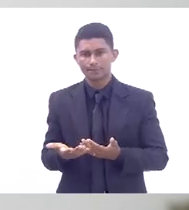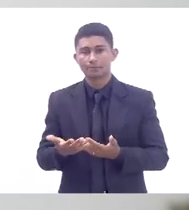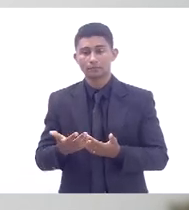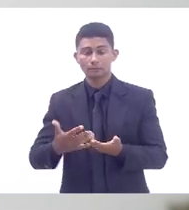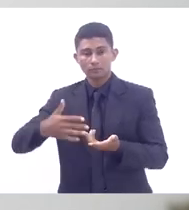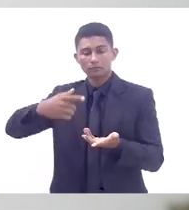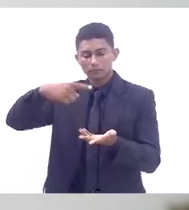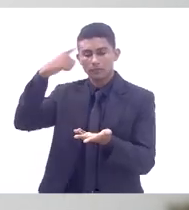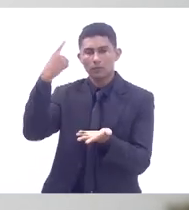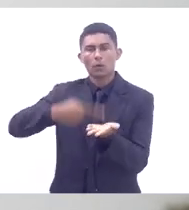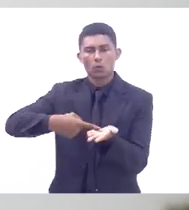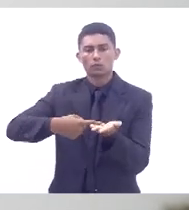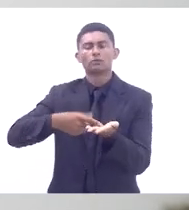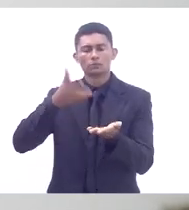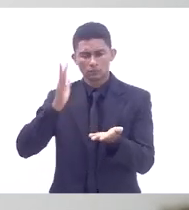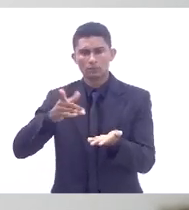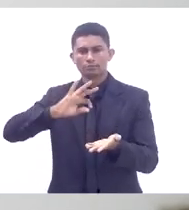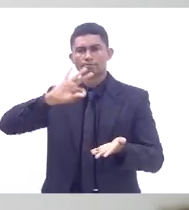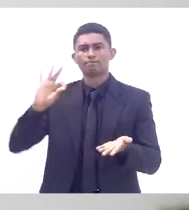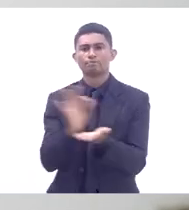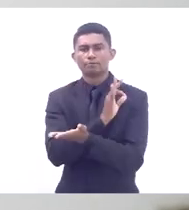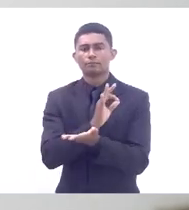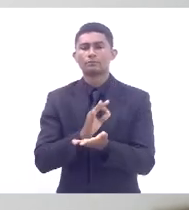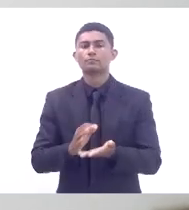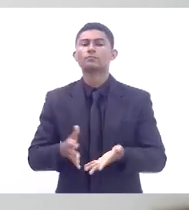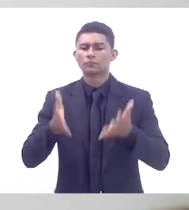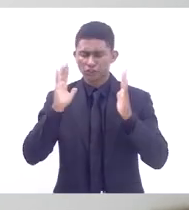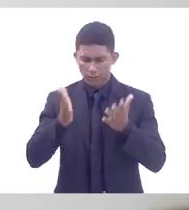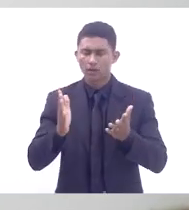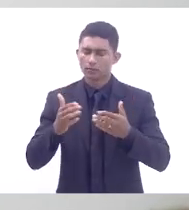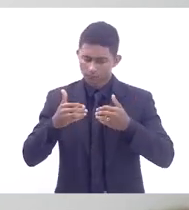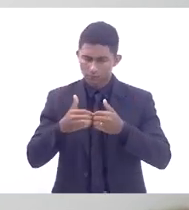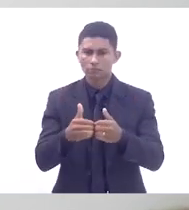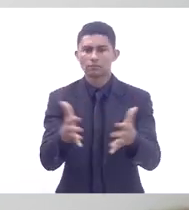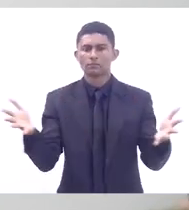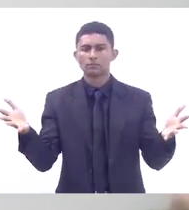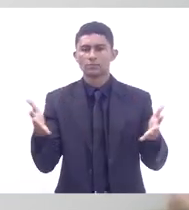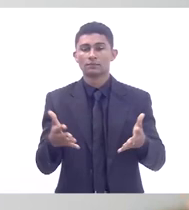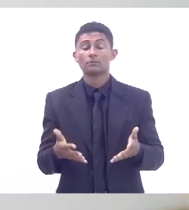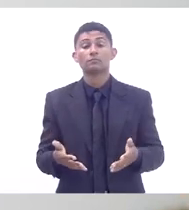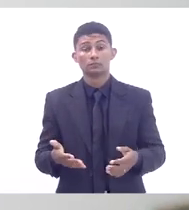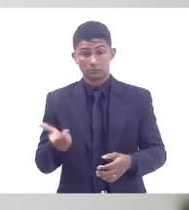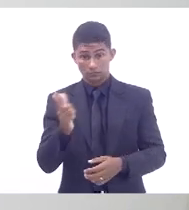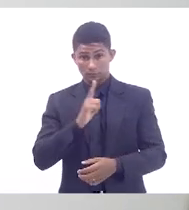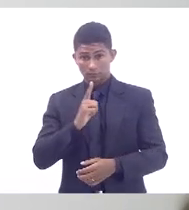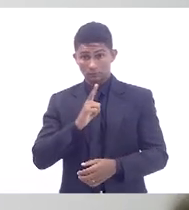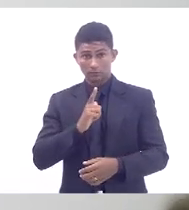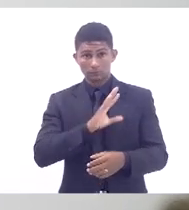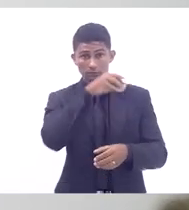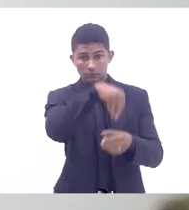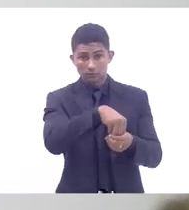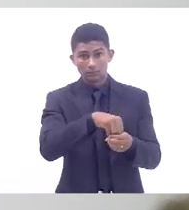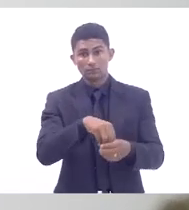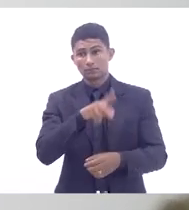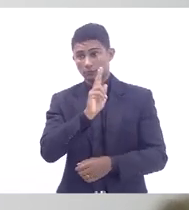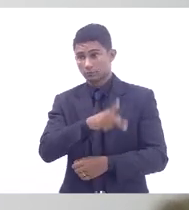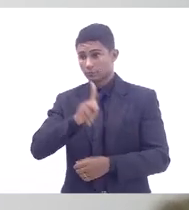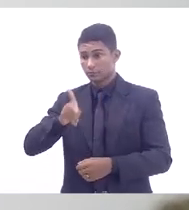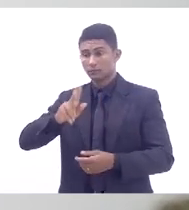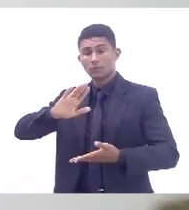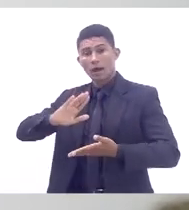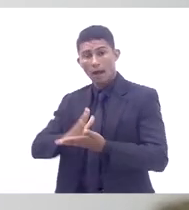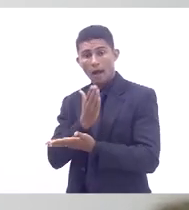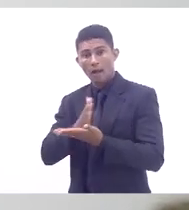esse acordo assinado né ele já está valendo e nós temos professores Professor Valec